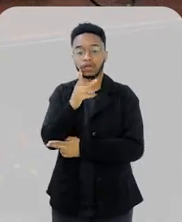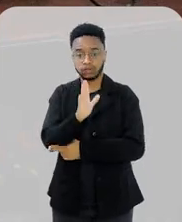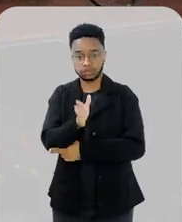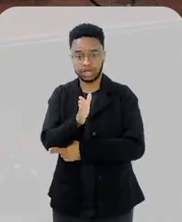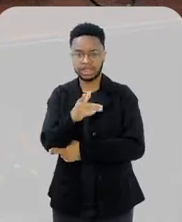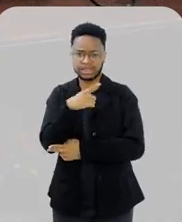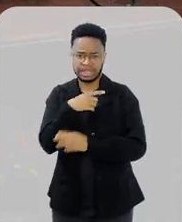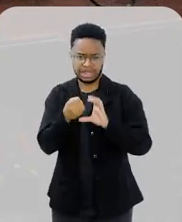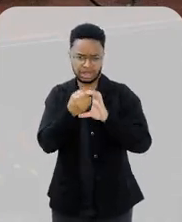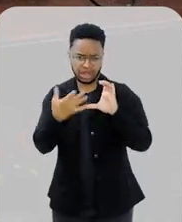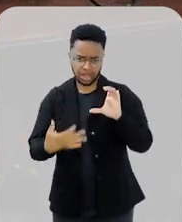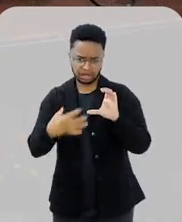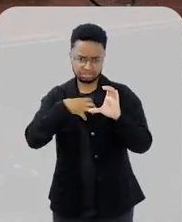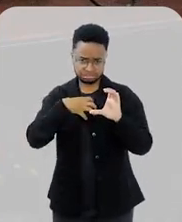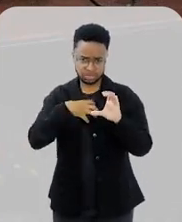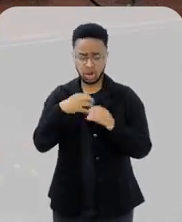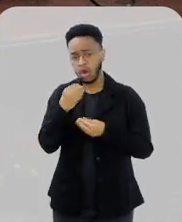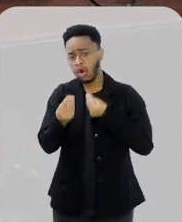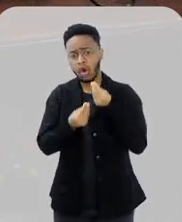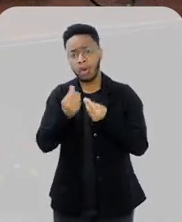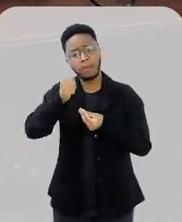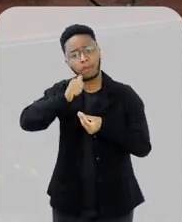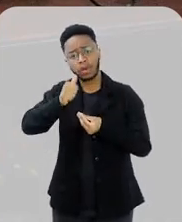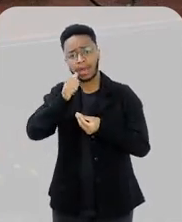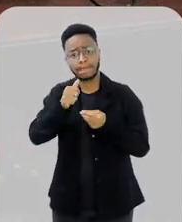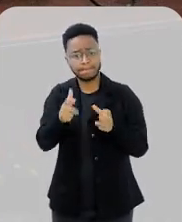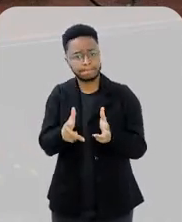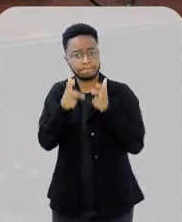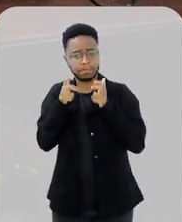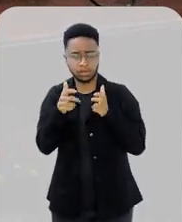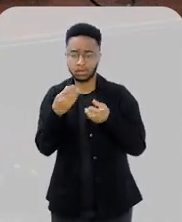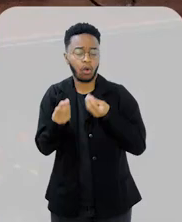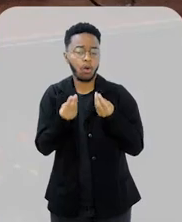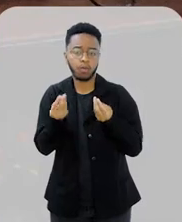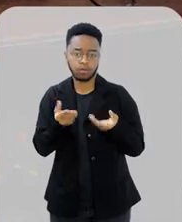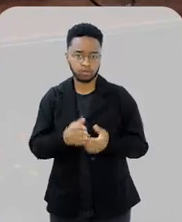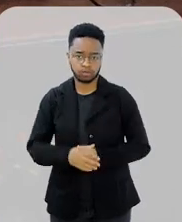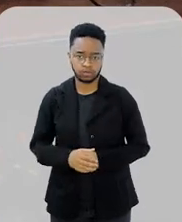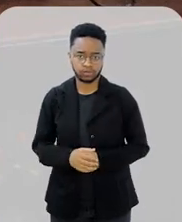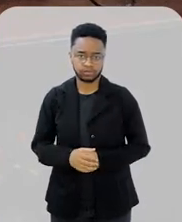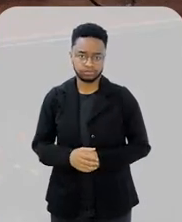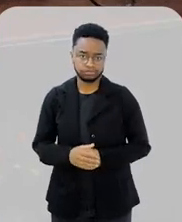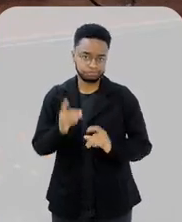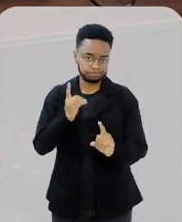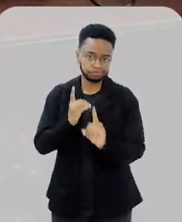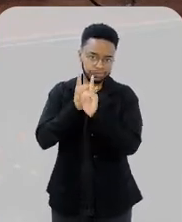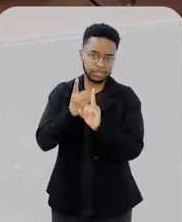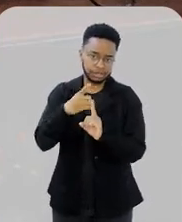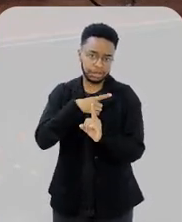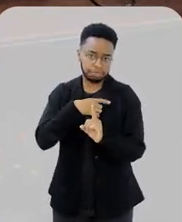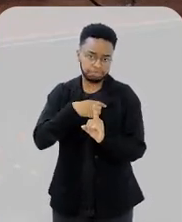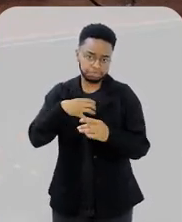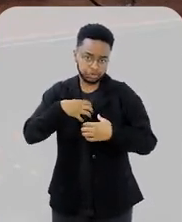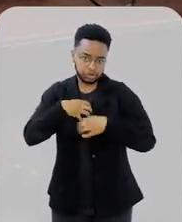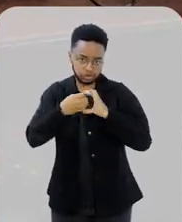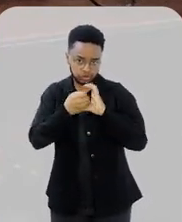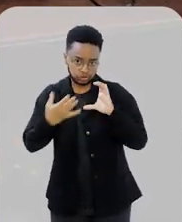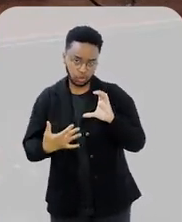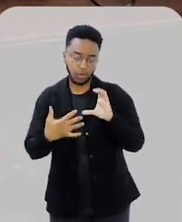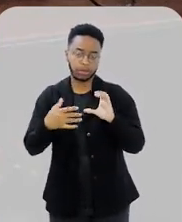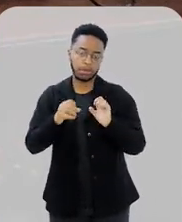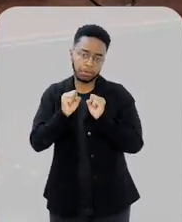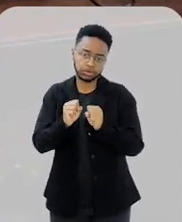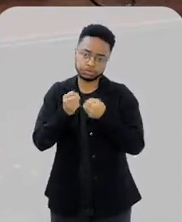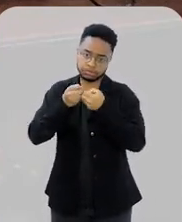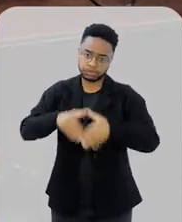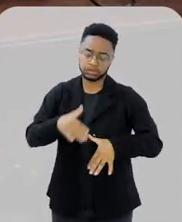existem sintomas? Como é que a mulher, né, a menina no caso, ela pode aí identificar que possa estar surgindo sintomas que vai lhe causar